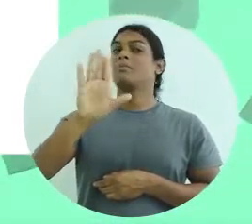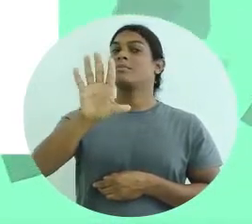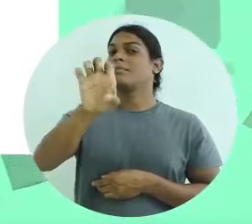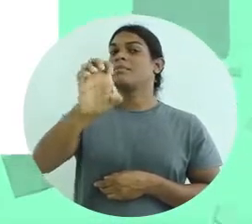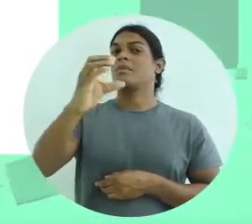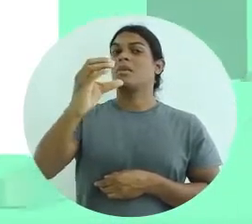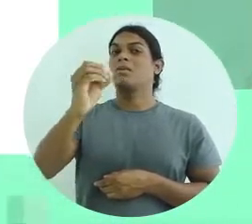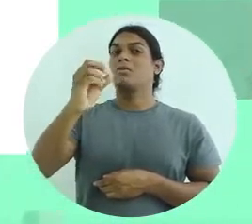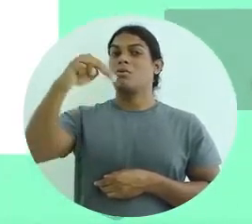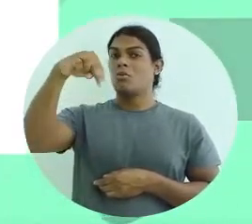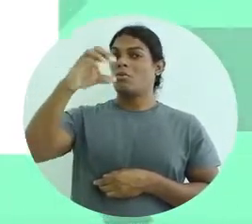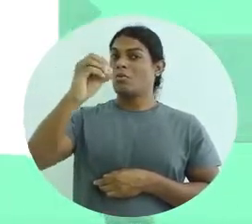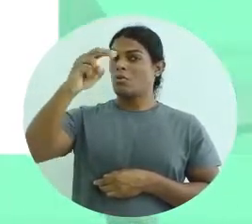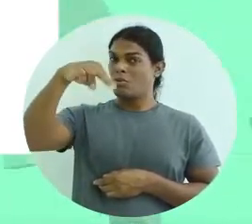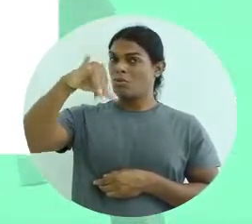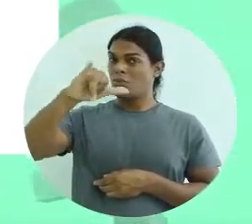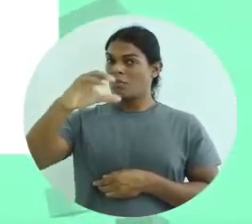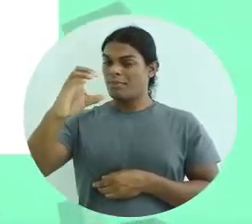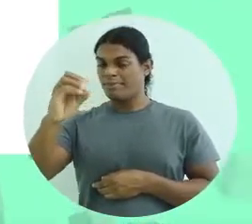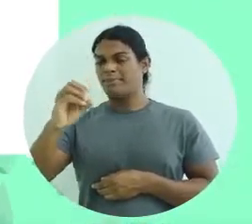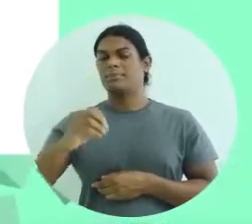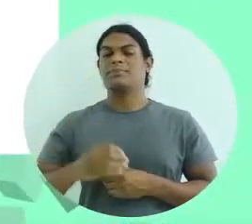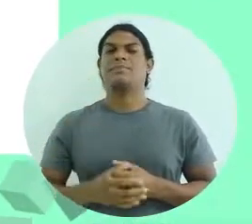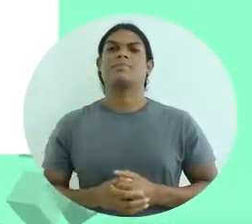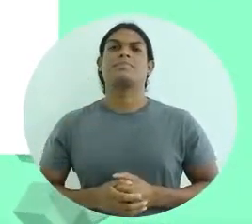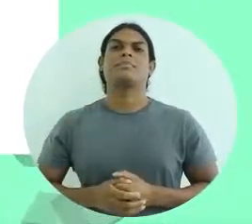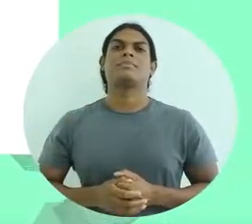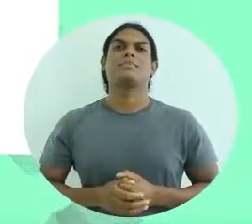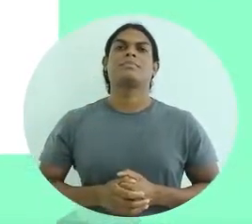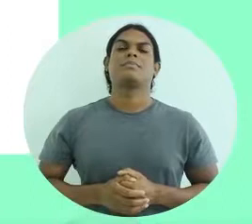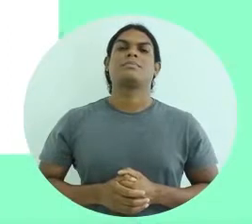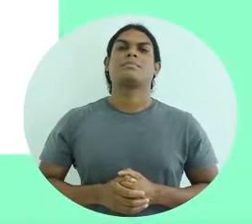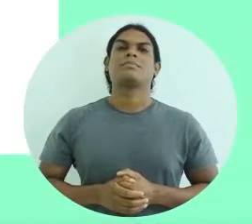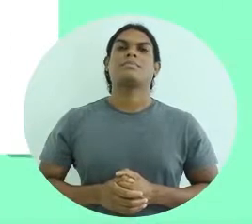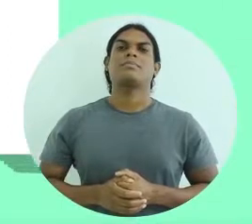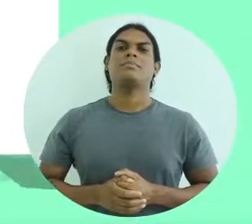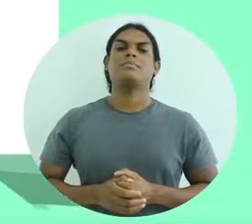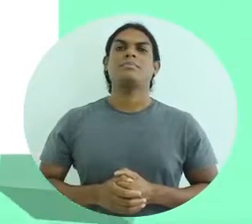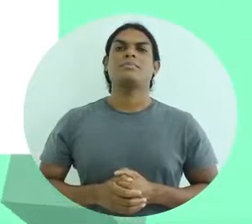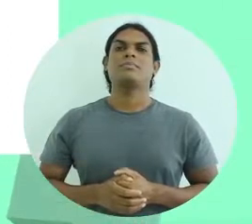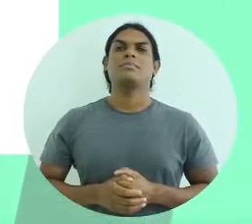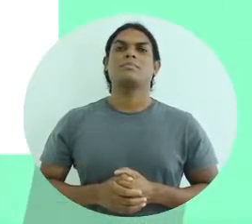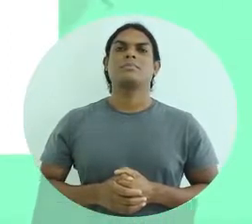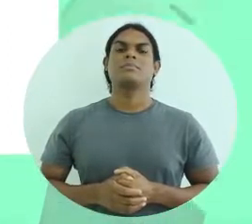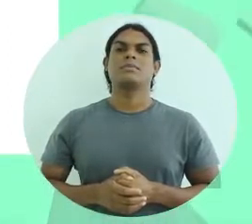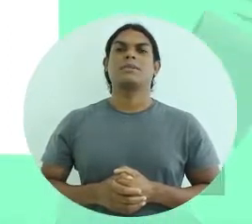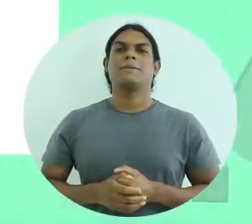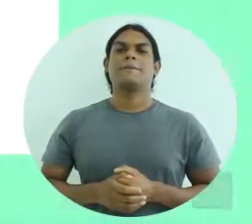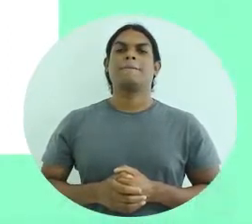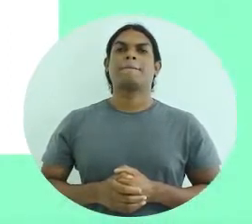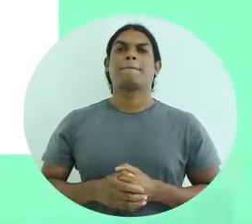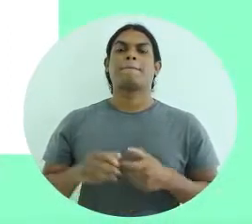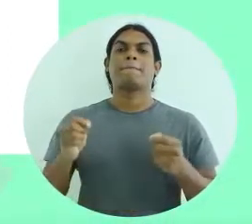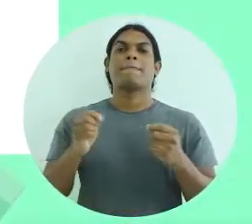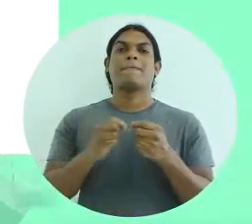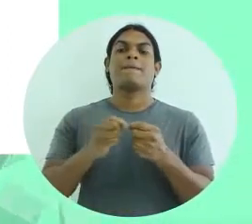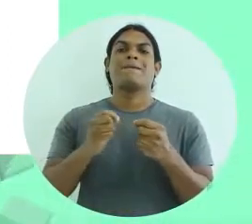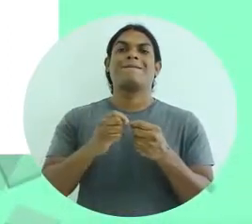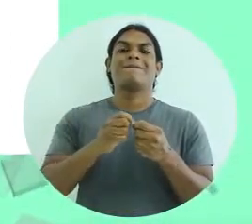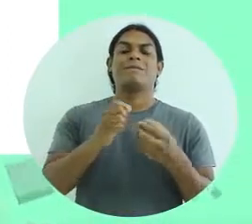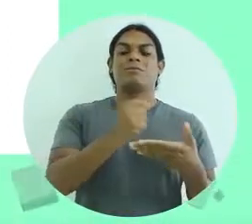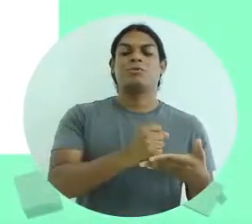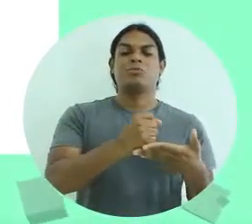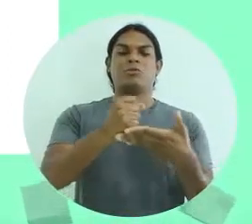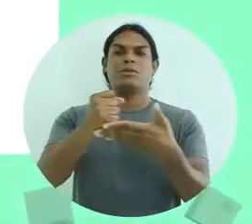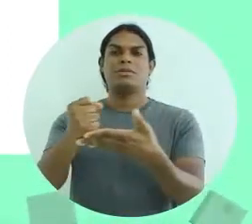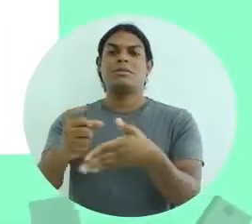geral no Brasil. Ele disponibiliza linhas de financiamento para exportações na fase de pré-embarque e de pós-embarque